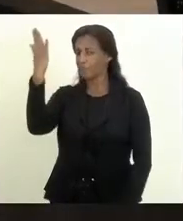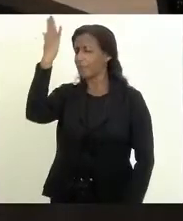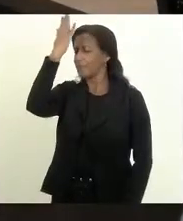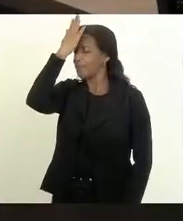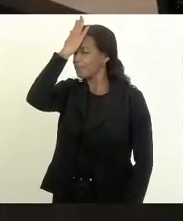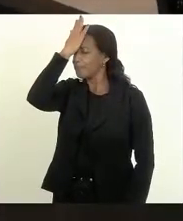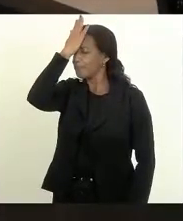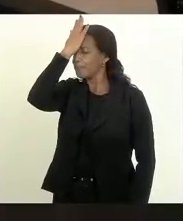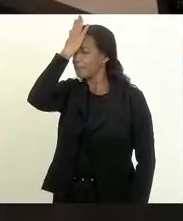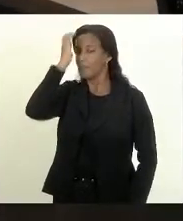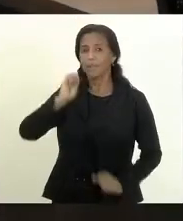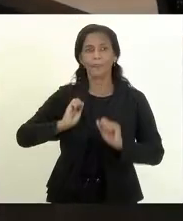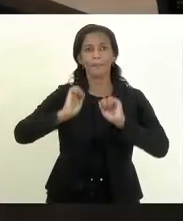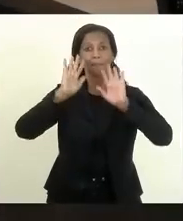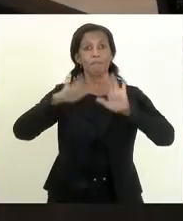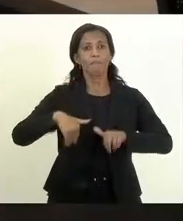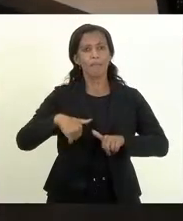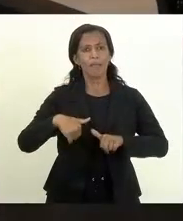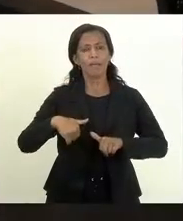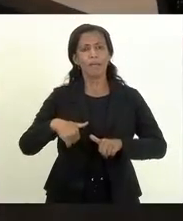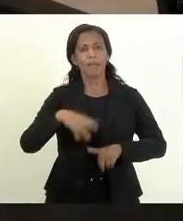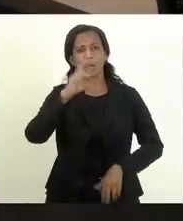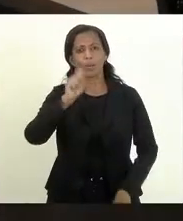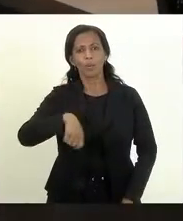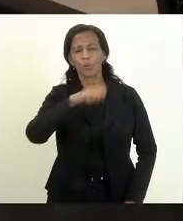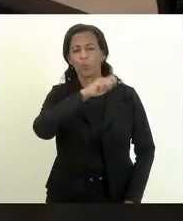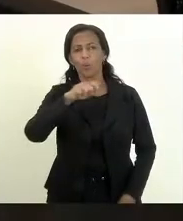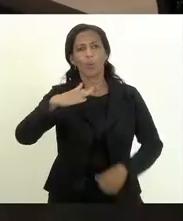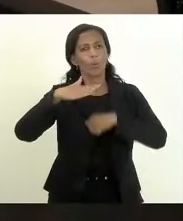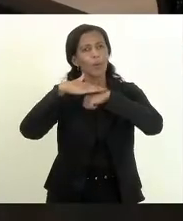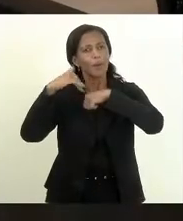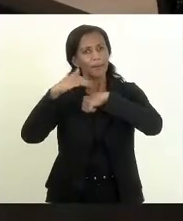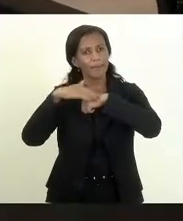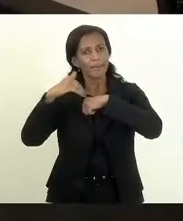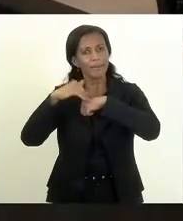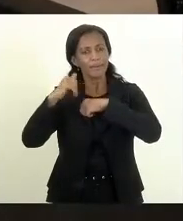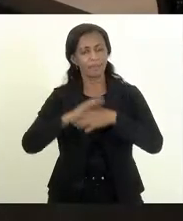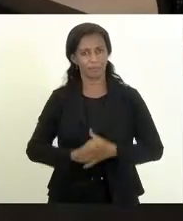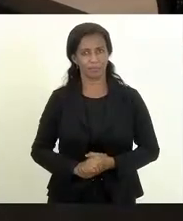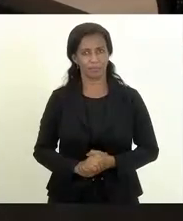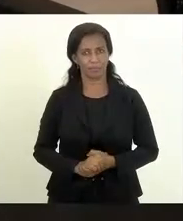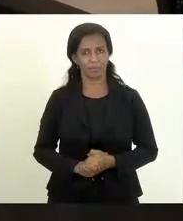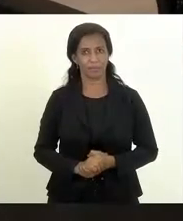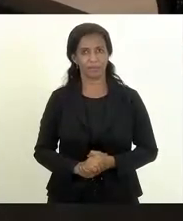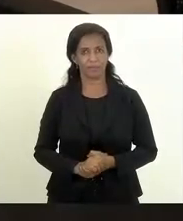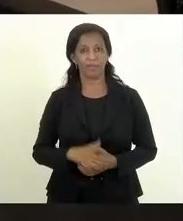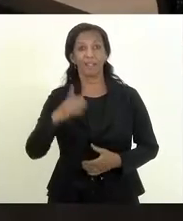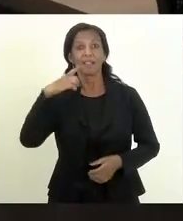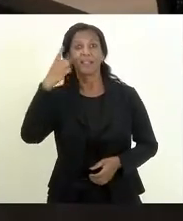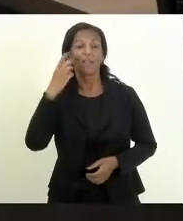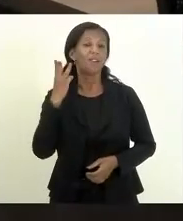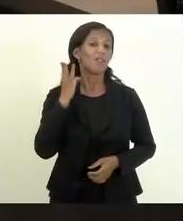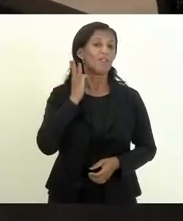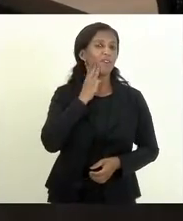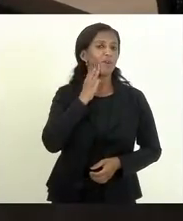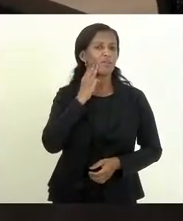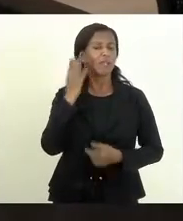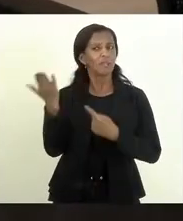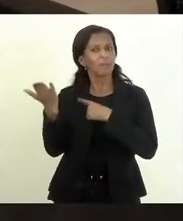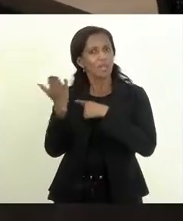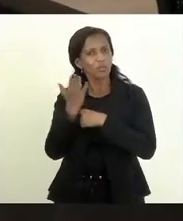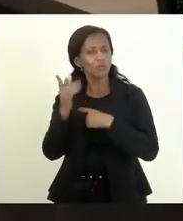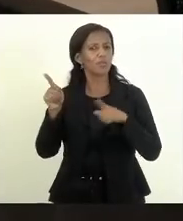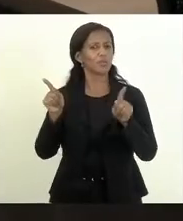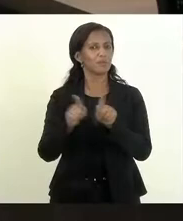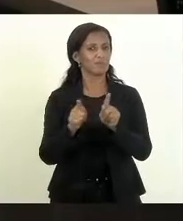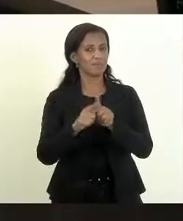bem, rezando com carinho, muitas delas. Deputado Valdeque me ajuda quando traz uma palavra muito bonita,